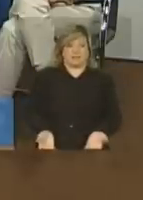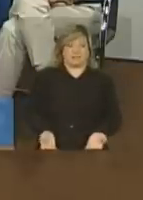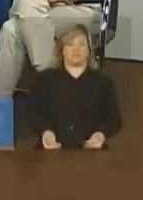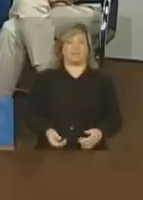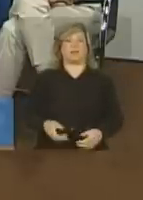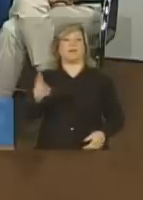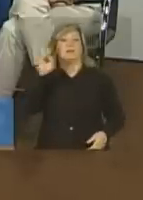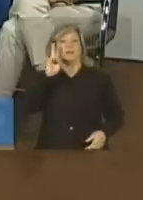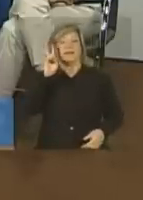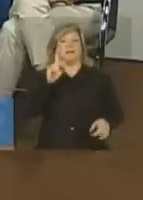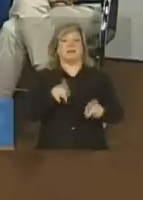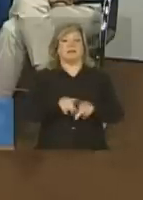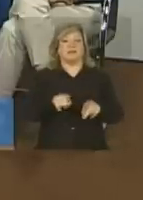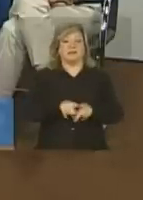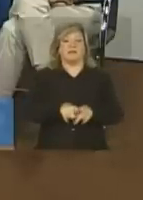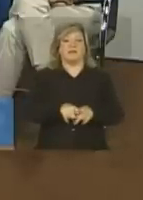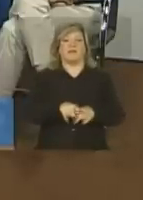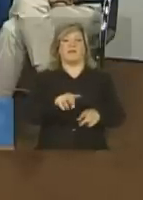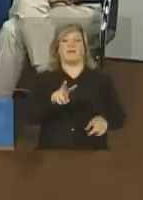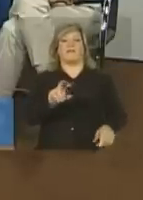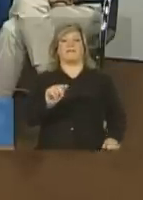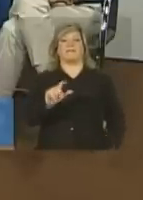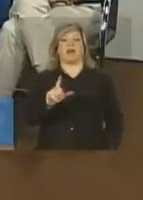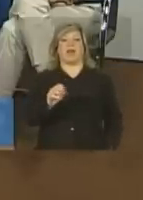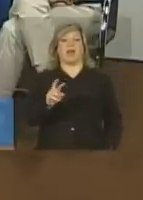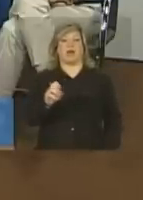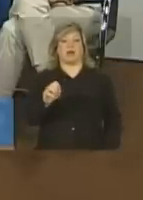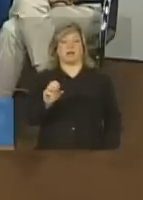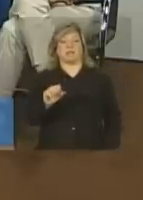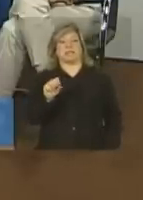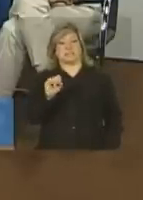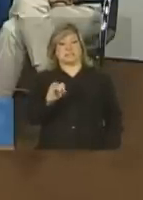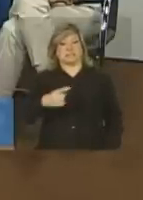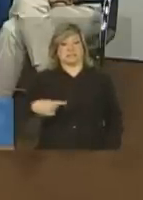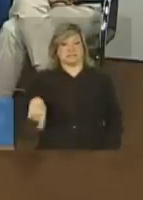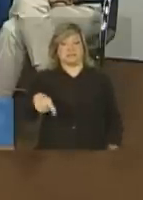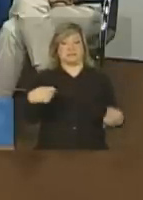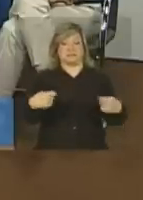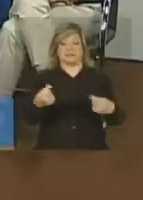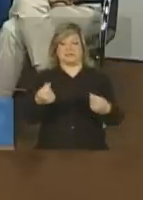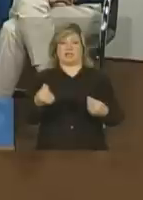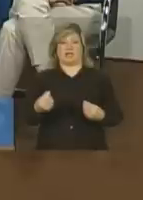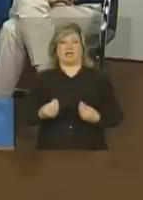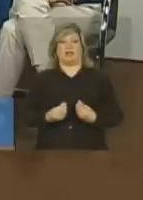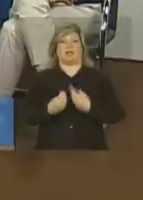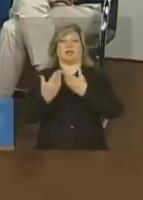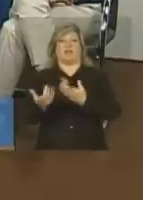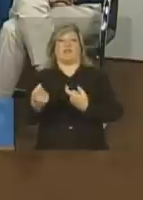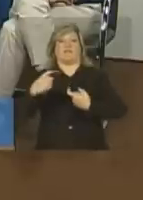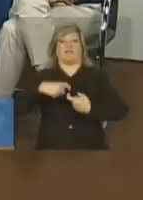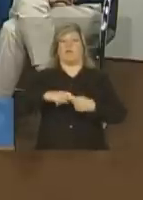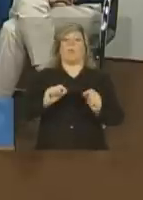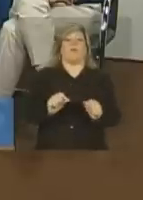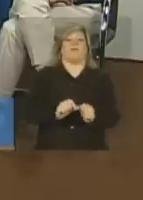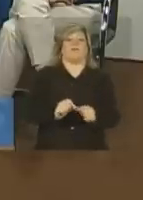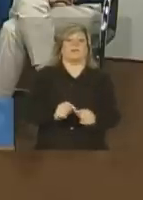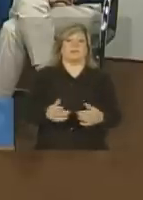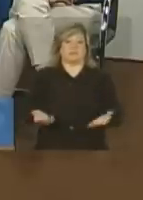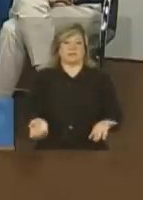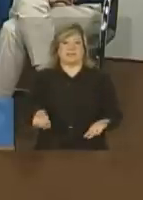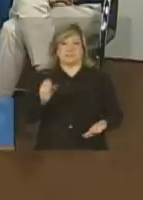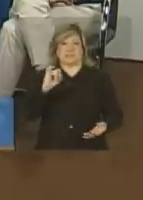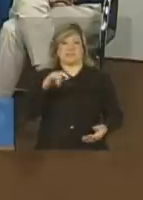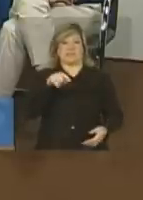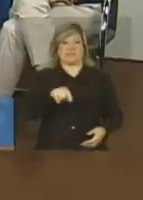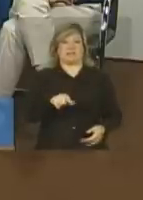na questão dos valores... Se esses valores devem ser devolvidos, se devem ser ressarcidos, o que fazer, se é uma